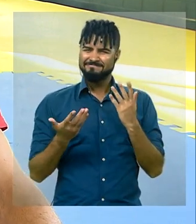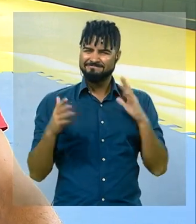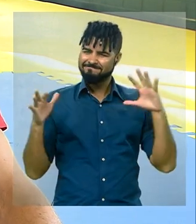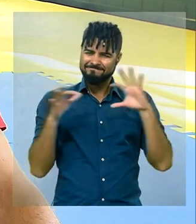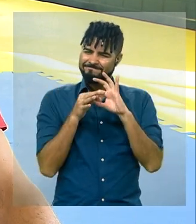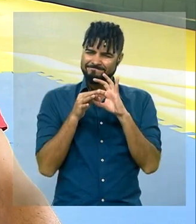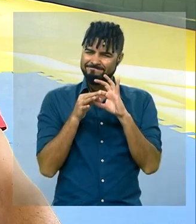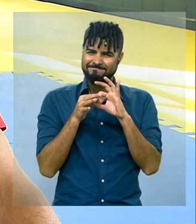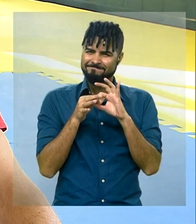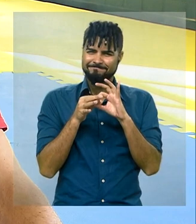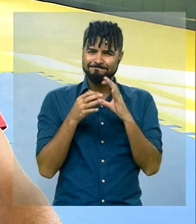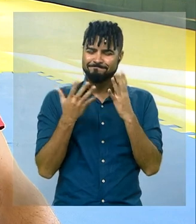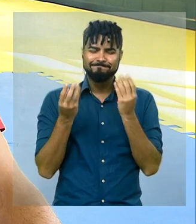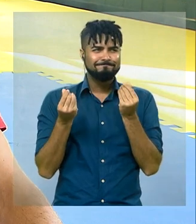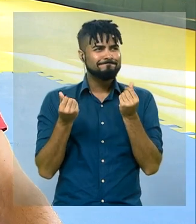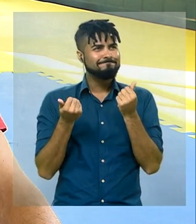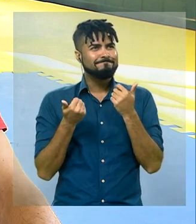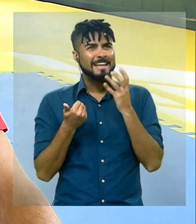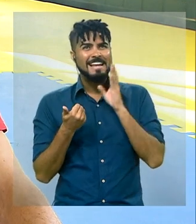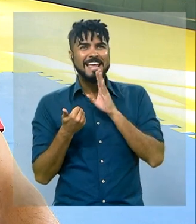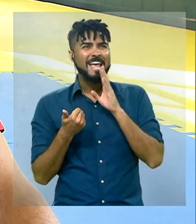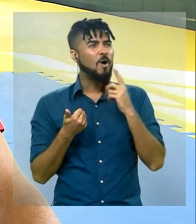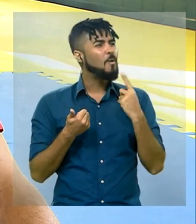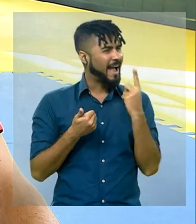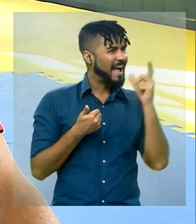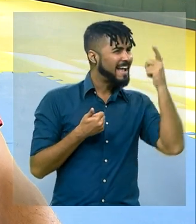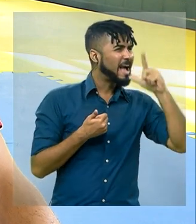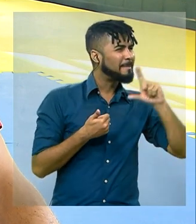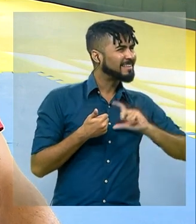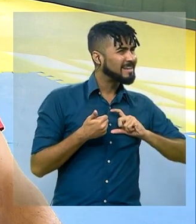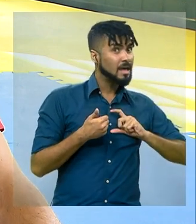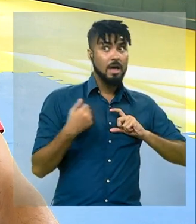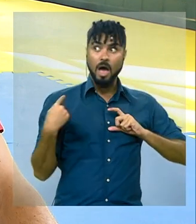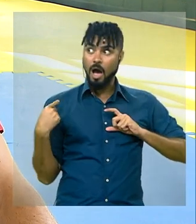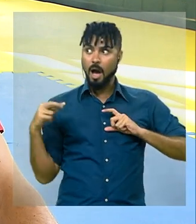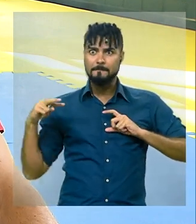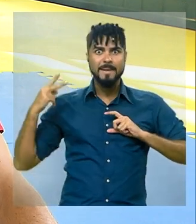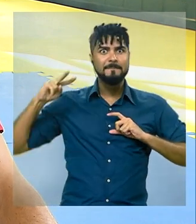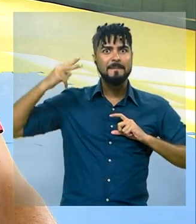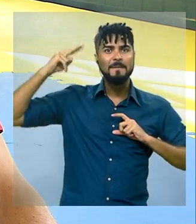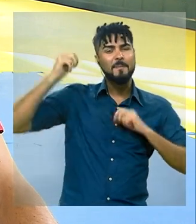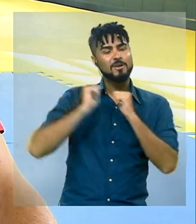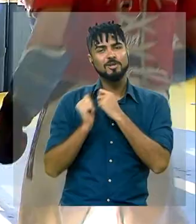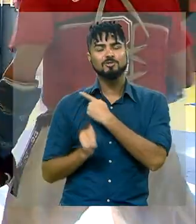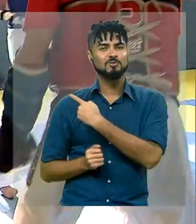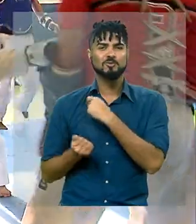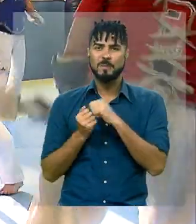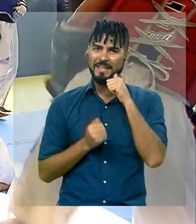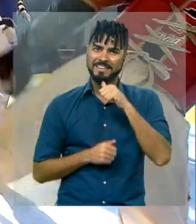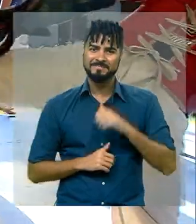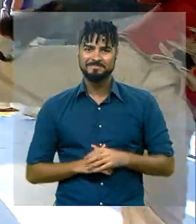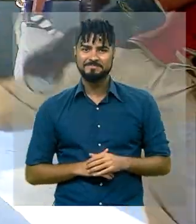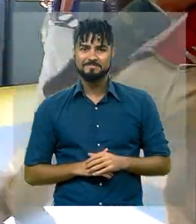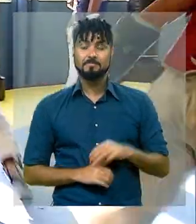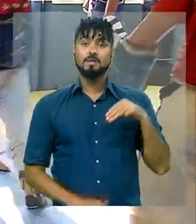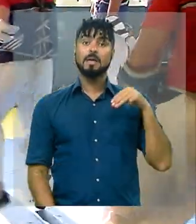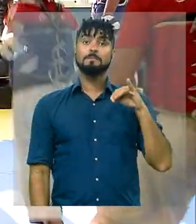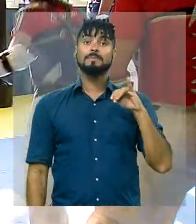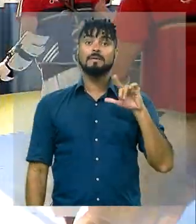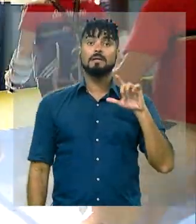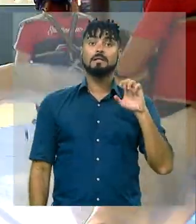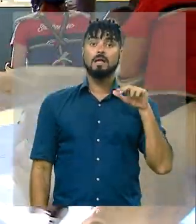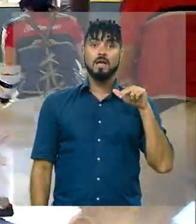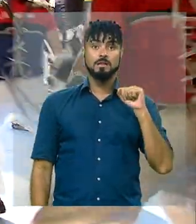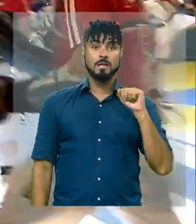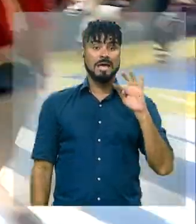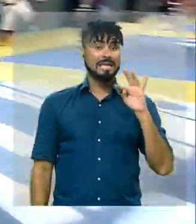poderia, sei lá, ser legal, se torna, acho que umas 3, 4 vezes mais legal estando do lado dela. Milena Titonelli,